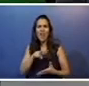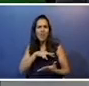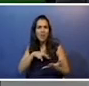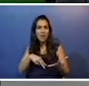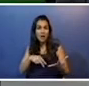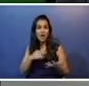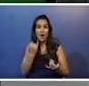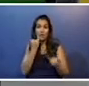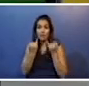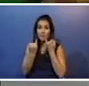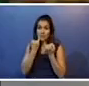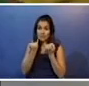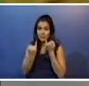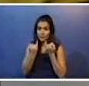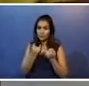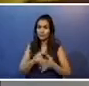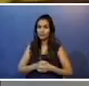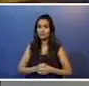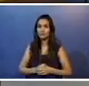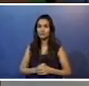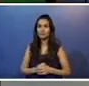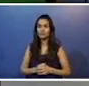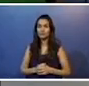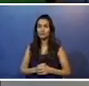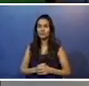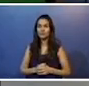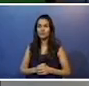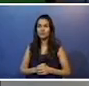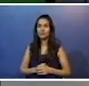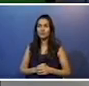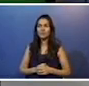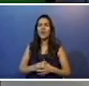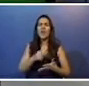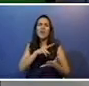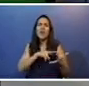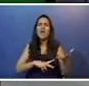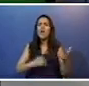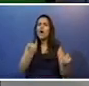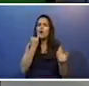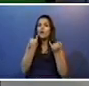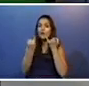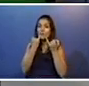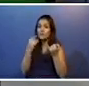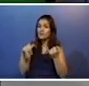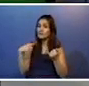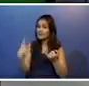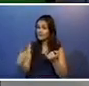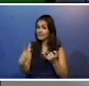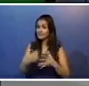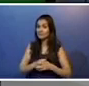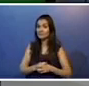esta informação? Vamos lá. Leia a informação a seguir.